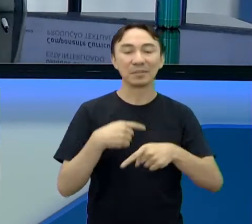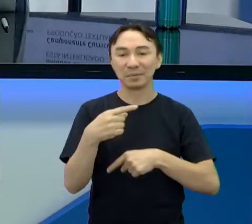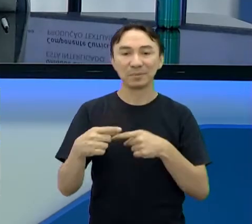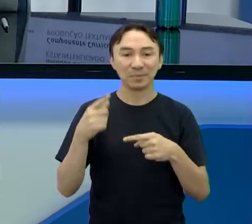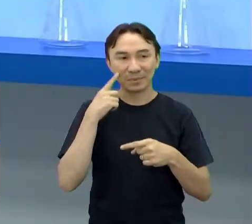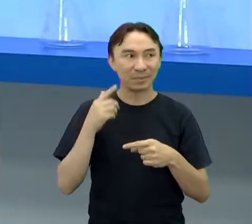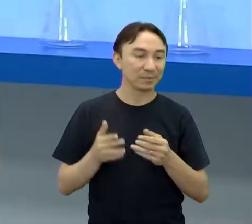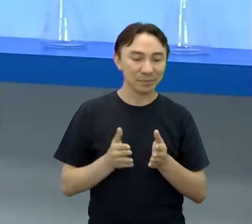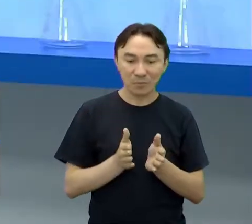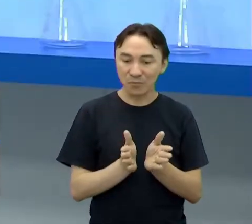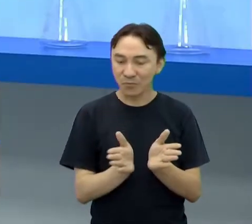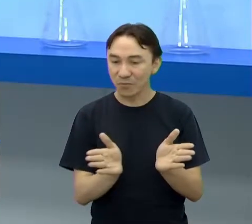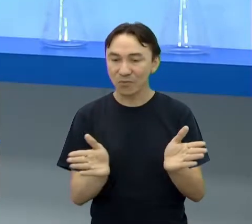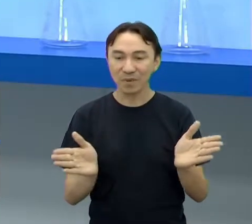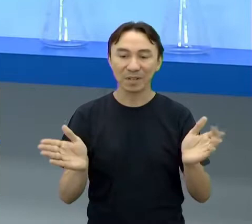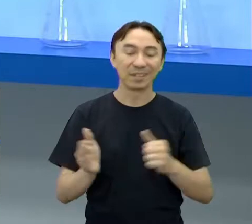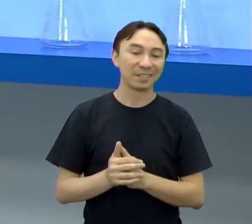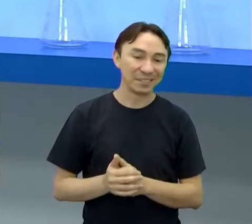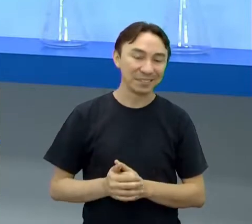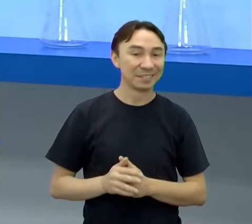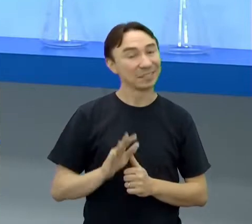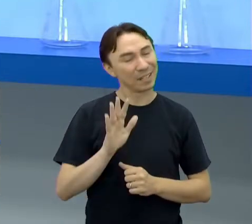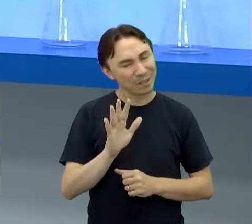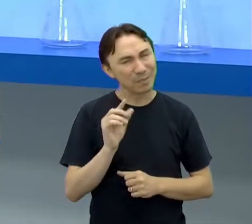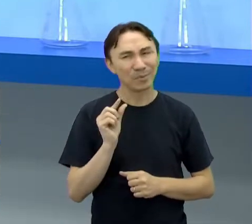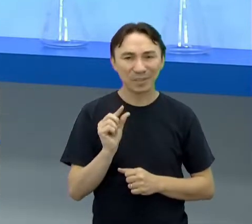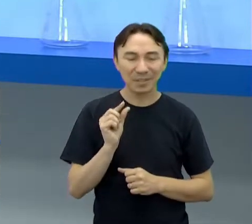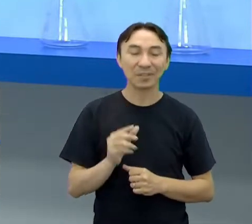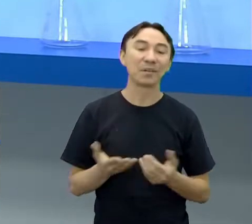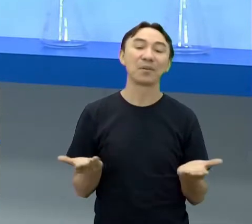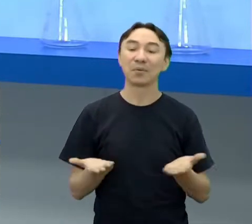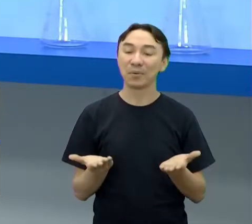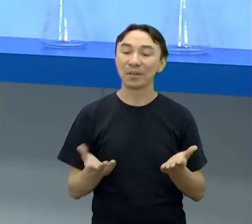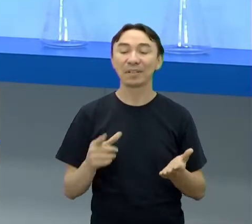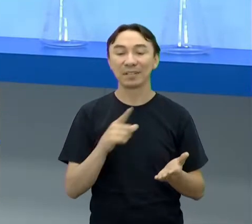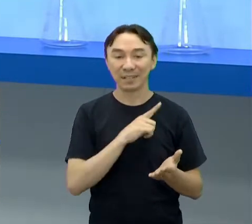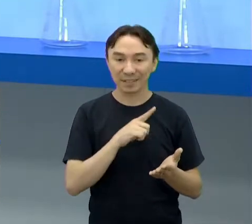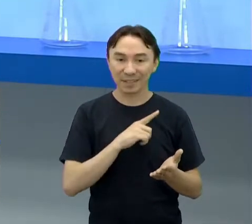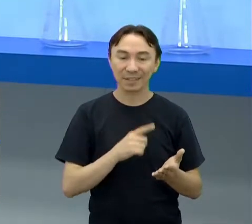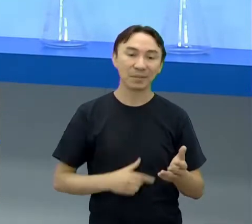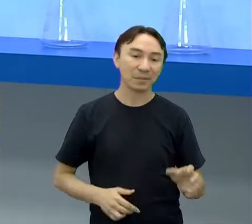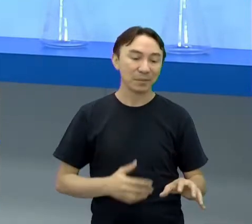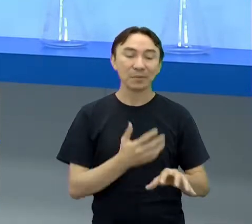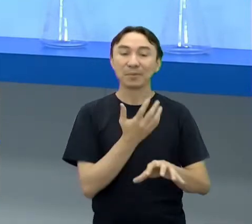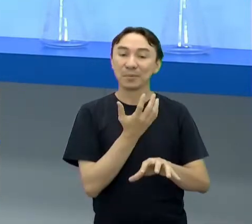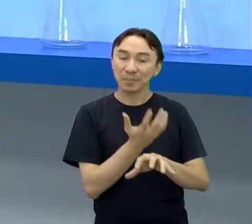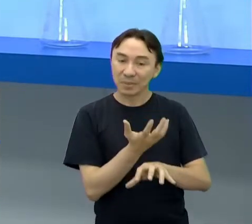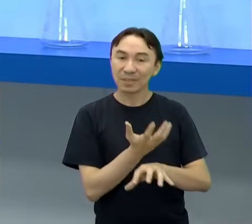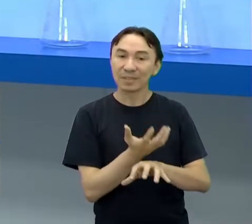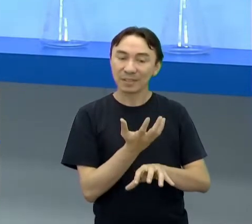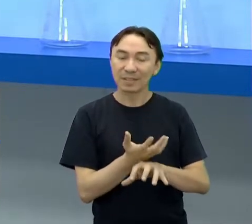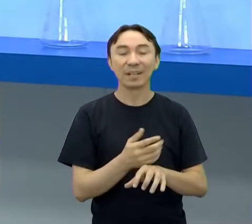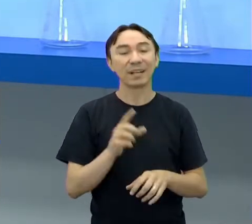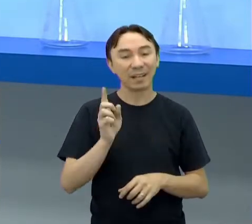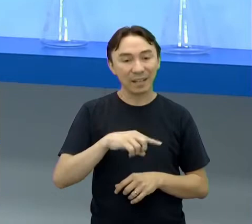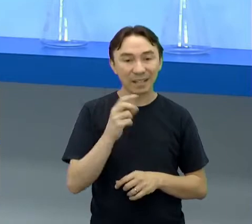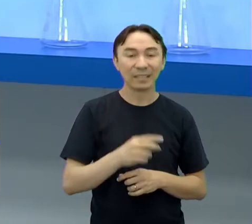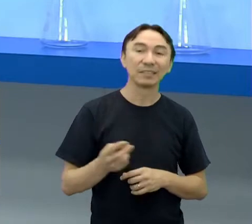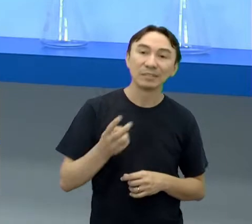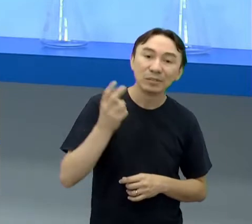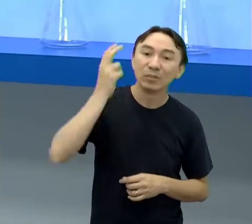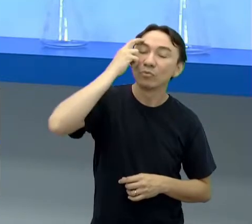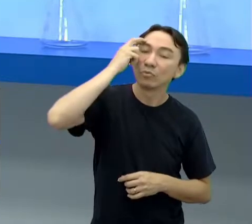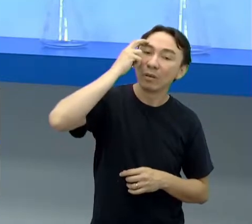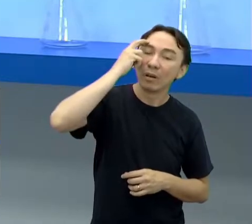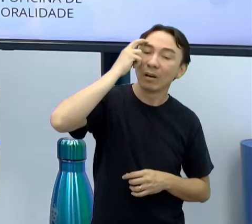pouquinho, porque no componente que eu estou trabalhando, tradições culturais, nós falamos a questão da língua, a língua também como identidade